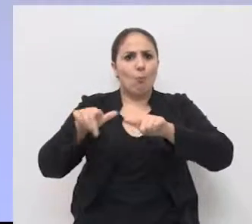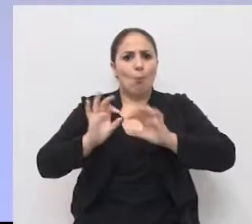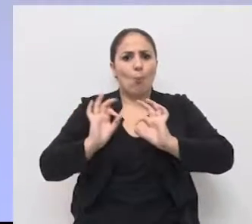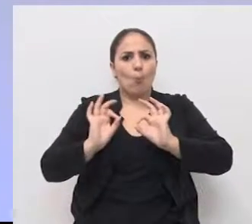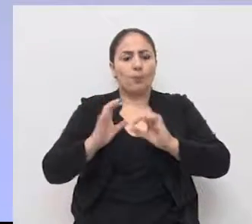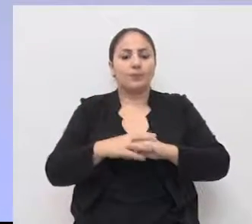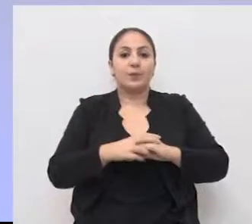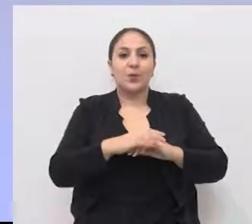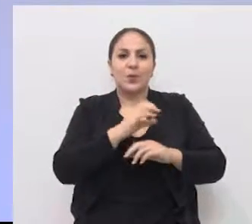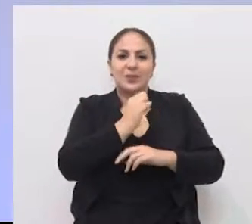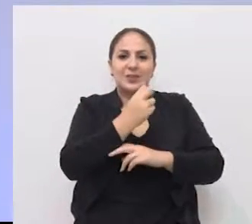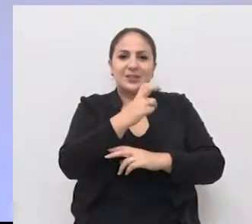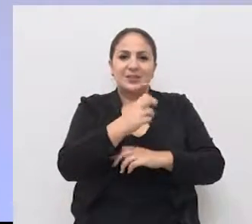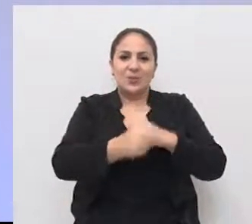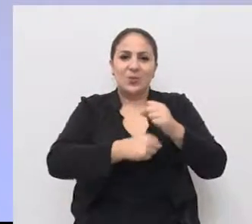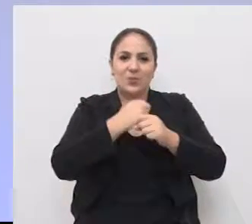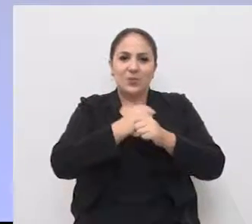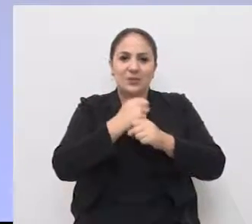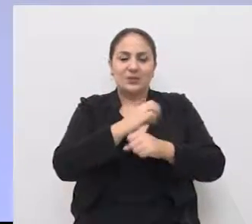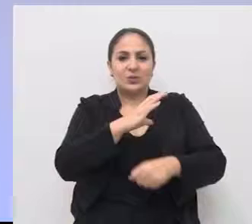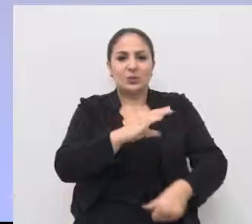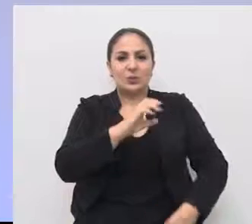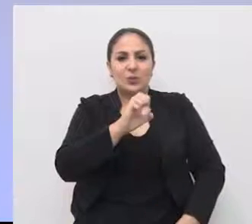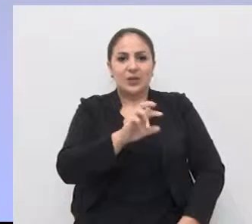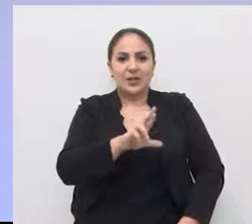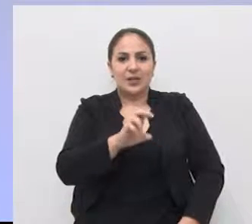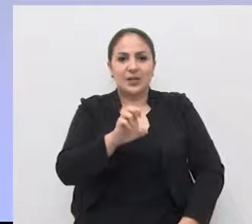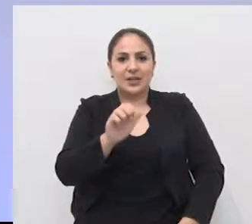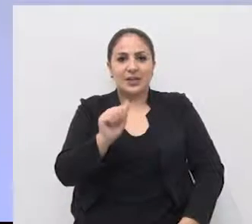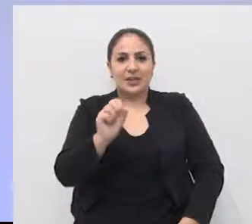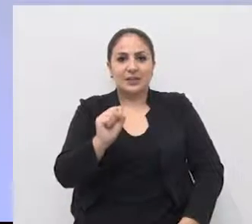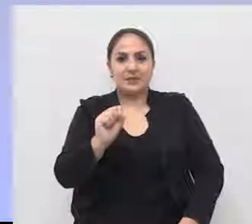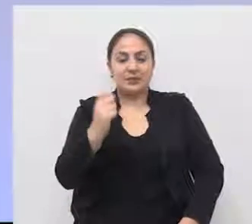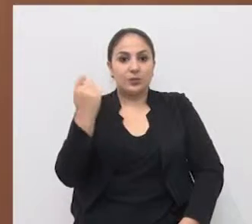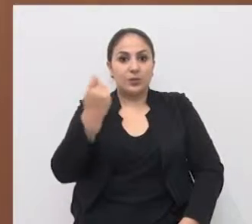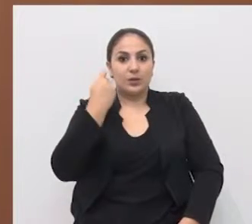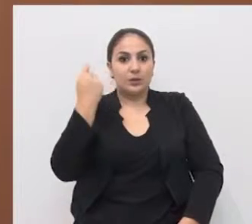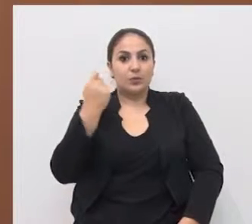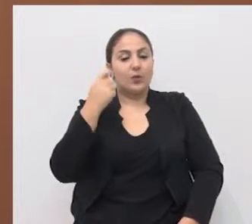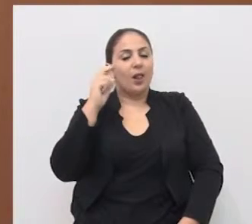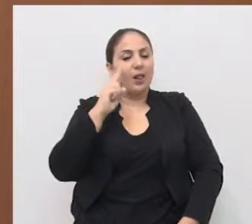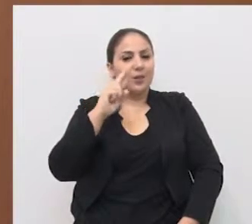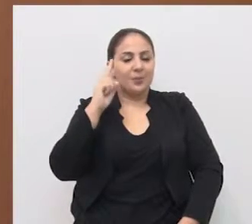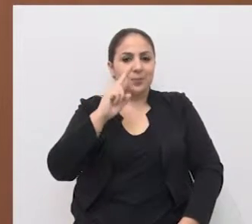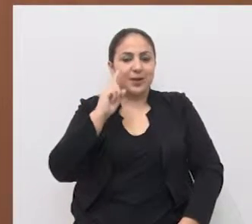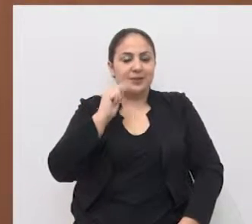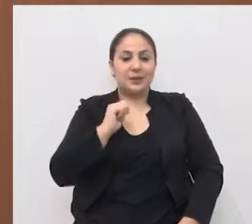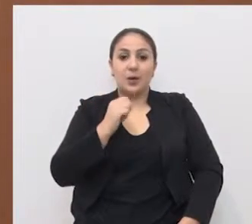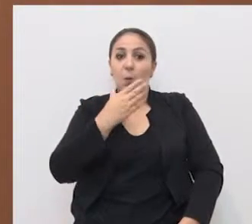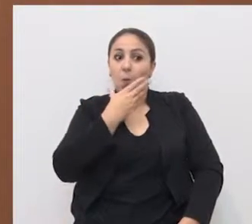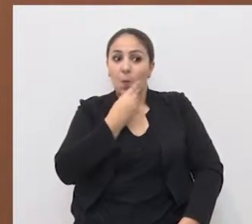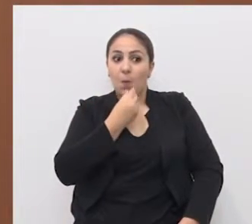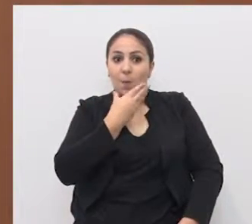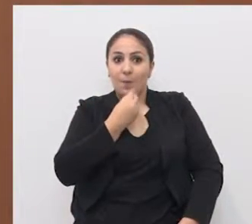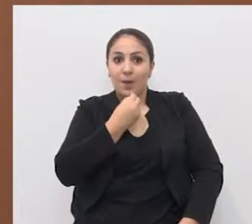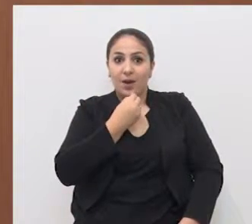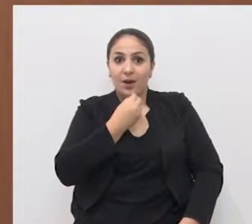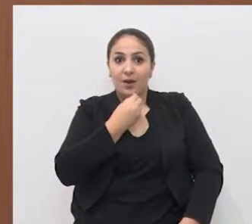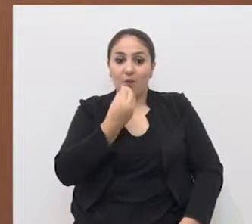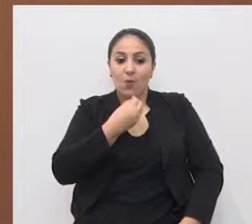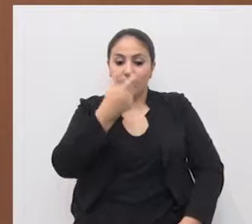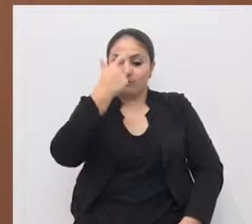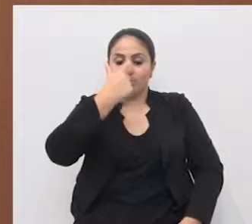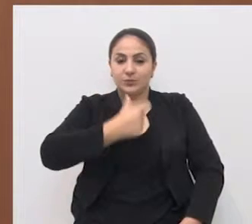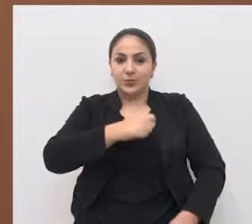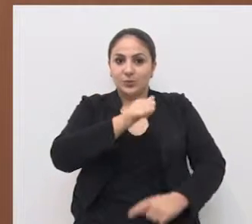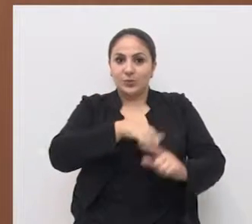anos do CREA-RS são lembrados durante grande expediente. O homem, enquanto ser social, ele existe para ser